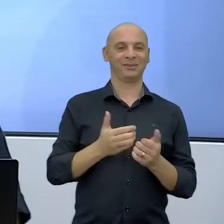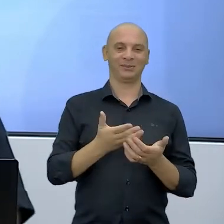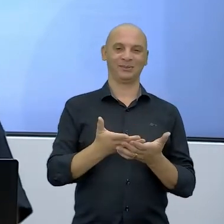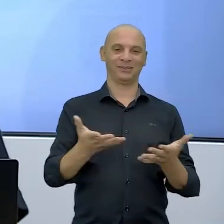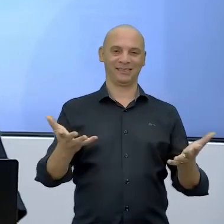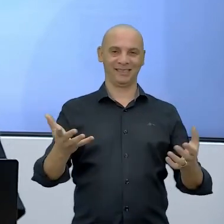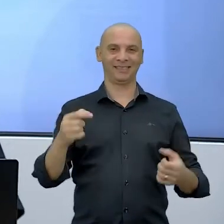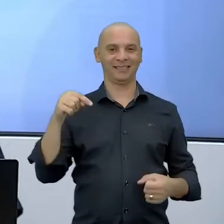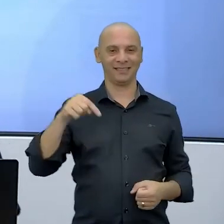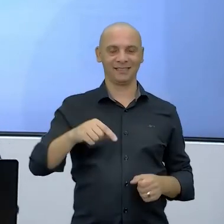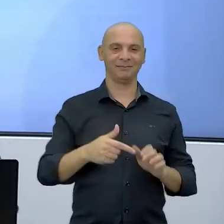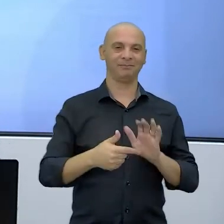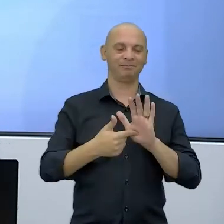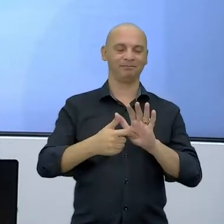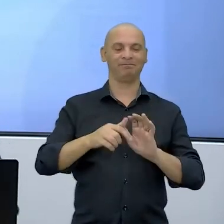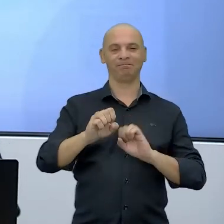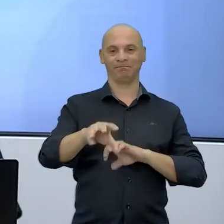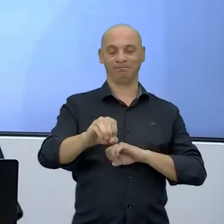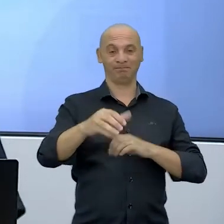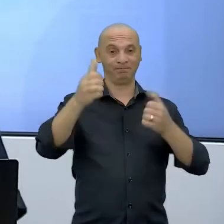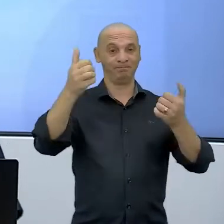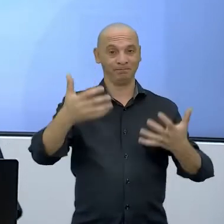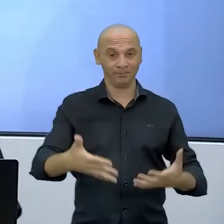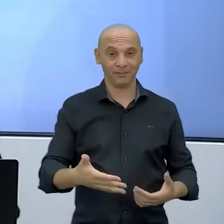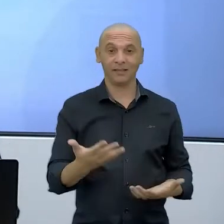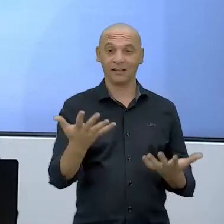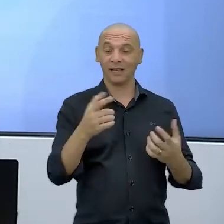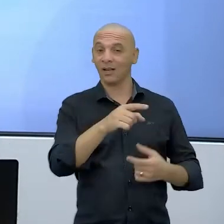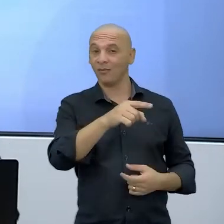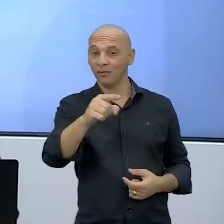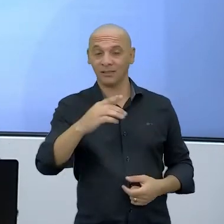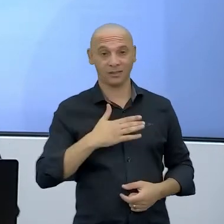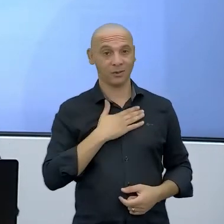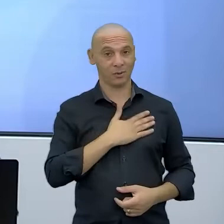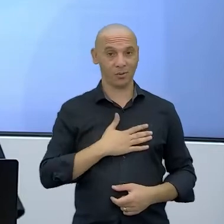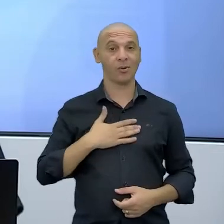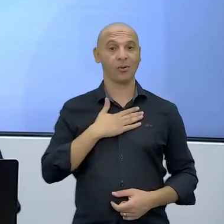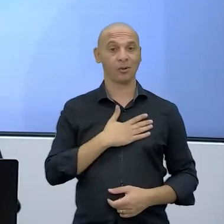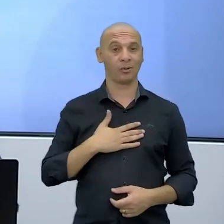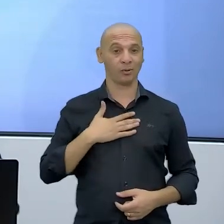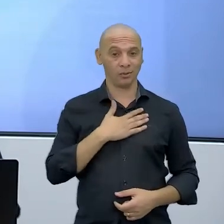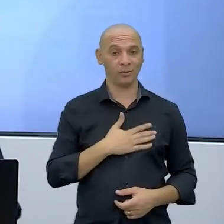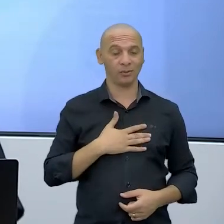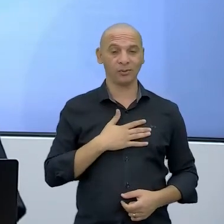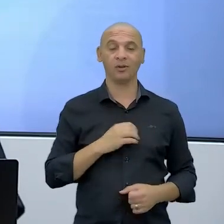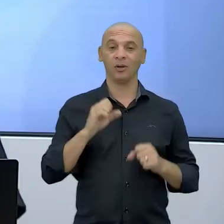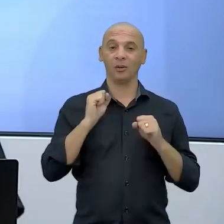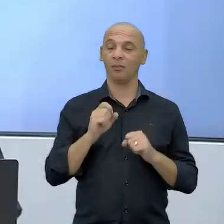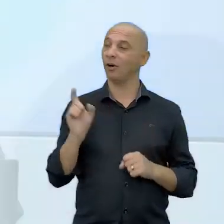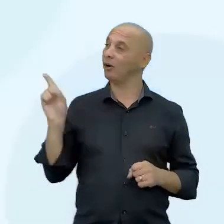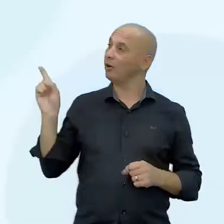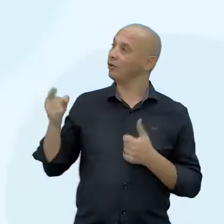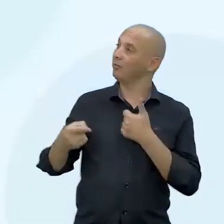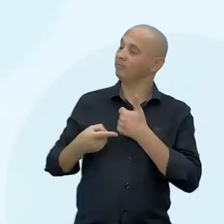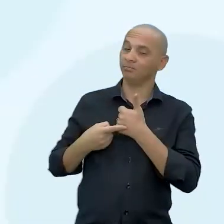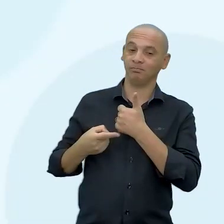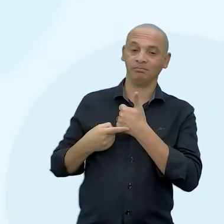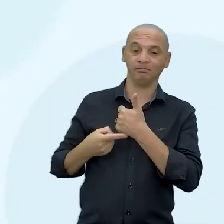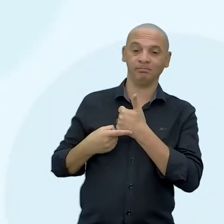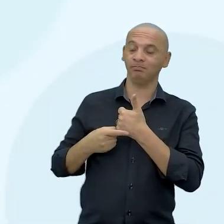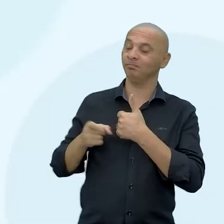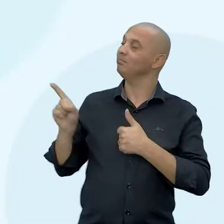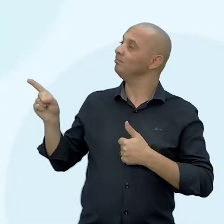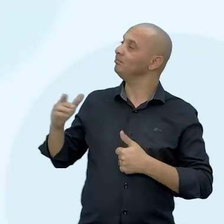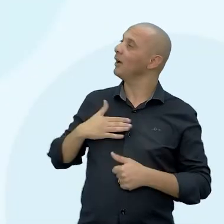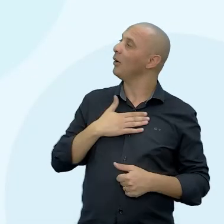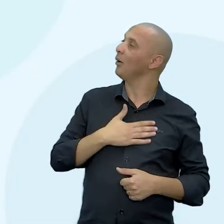vocês apresentando este componente. Espero que vocês tenham gostado. Podem avaliar a nossa aula aí no QR